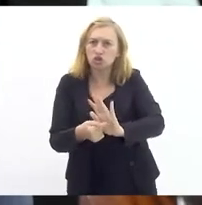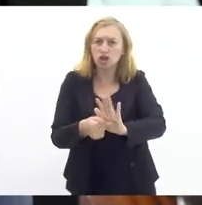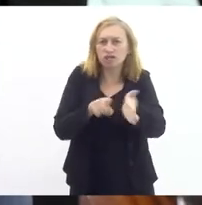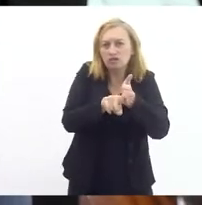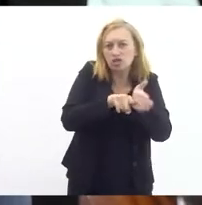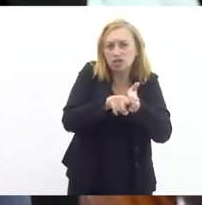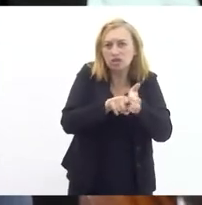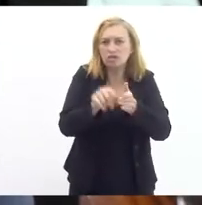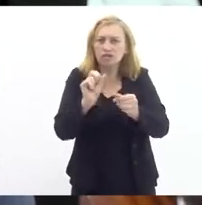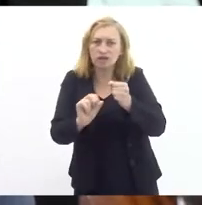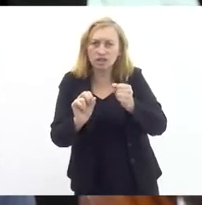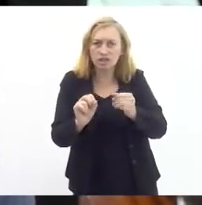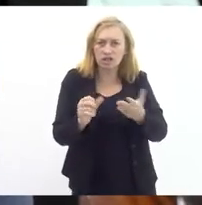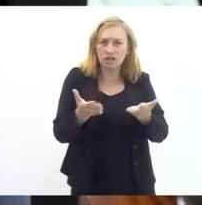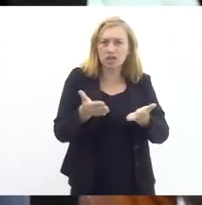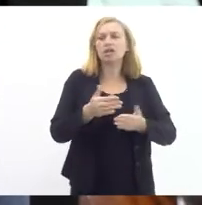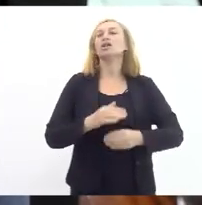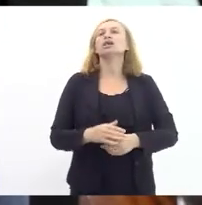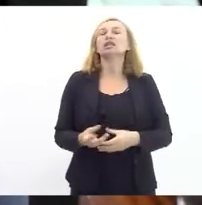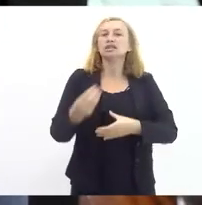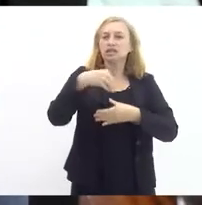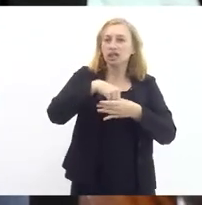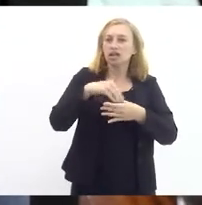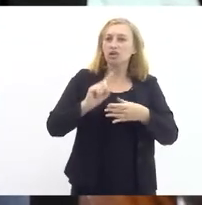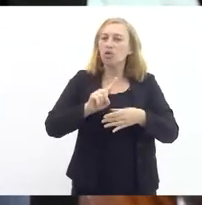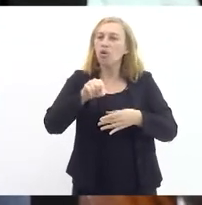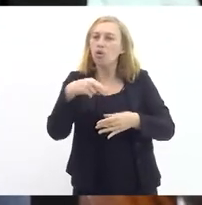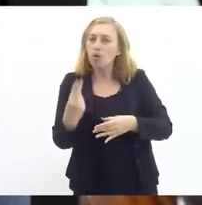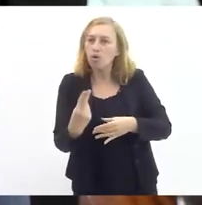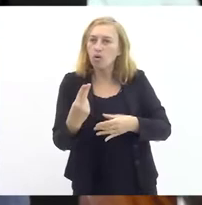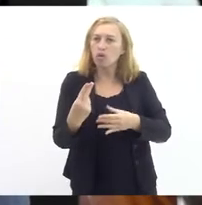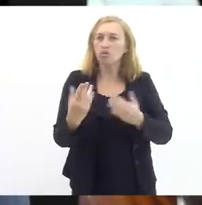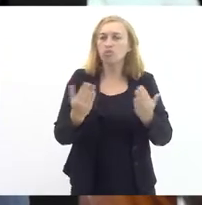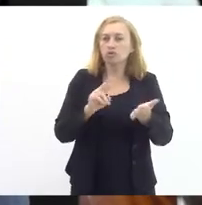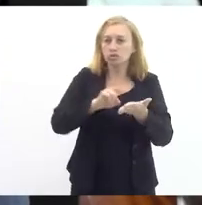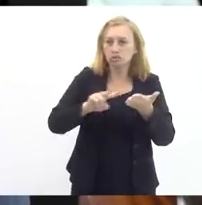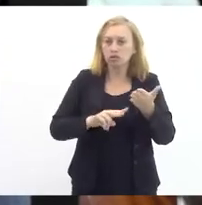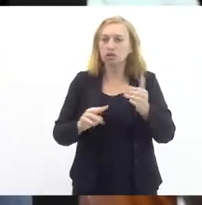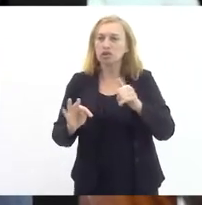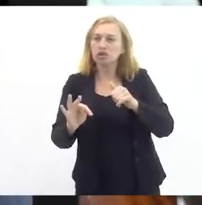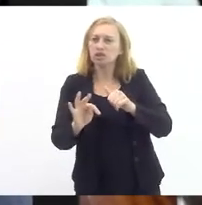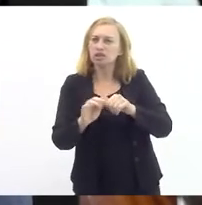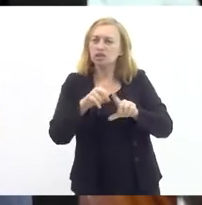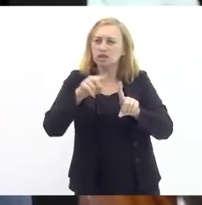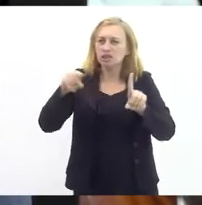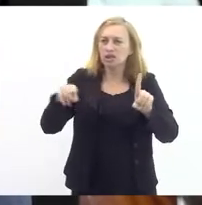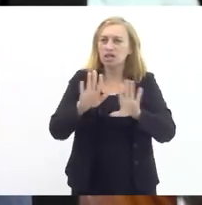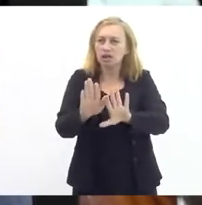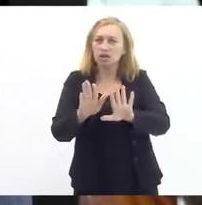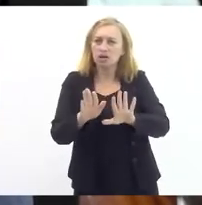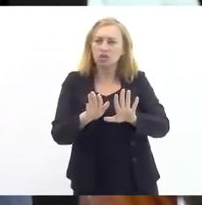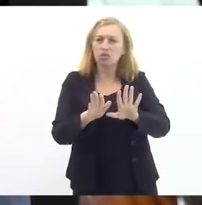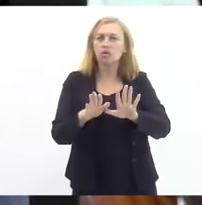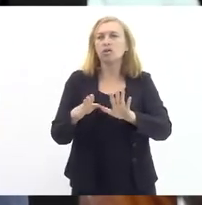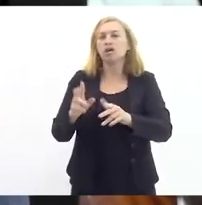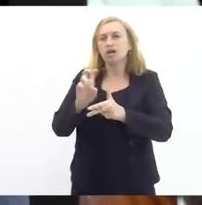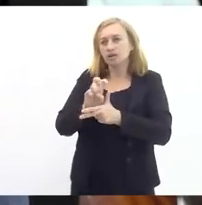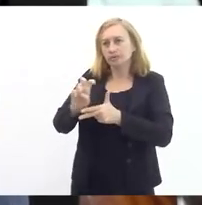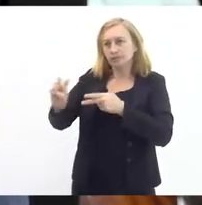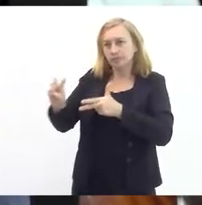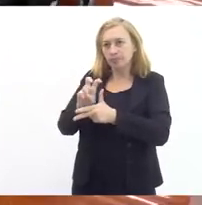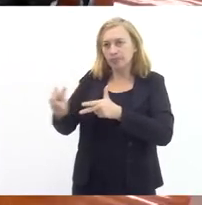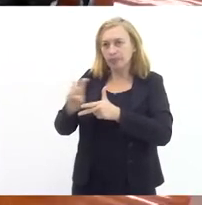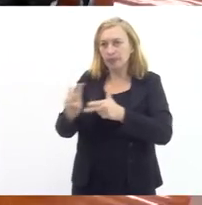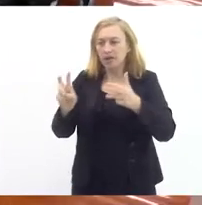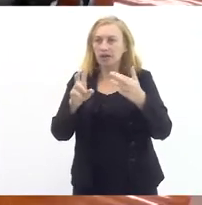que a gente vai fazer, tanto em campo quanto fiscalização estatística. O representante da Supervia falou que ano